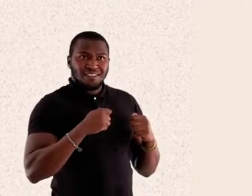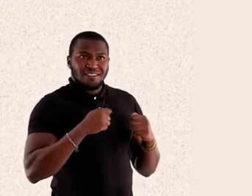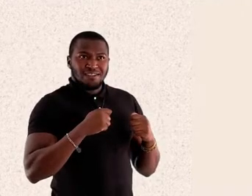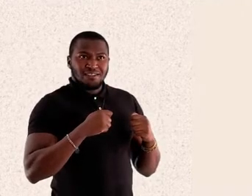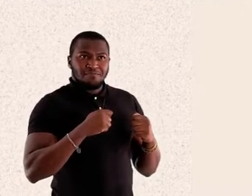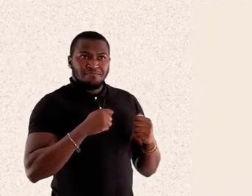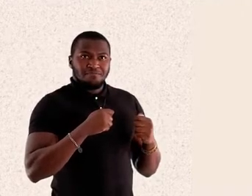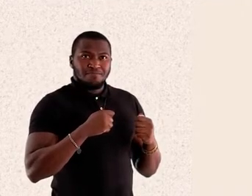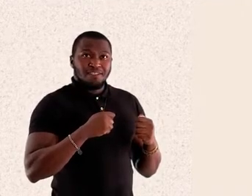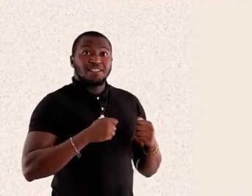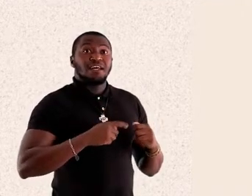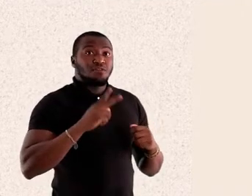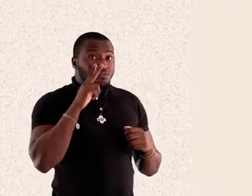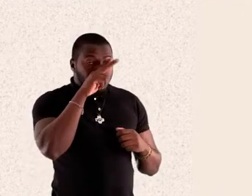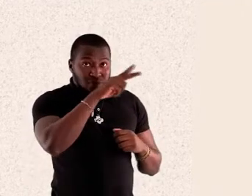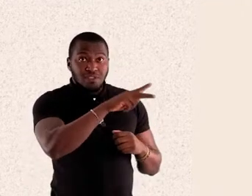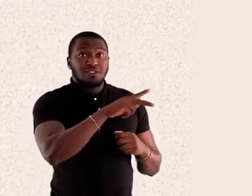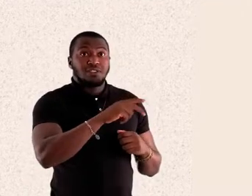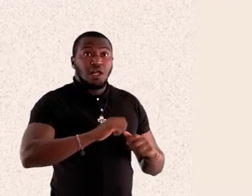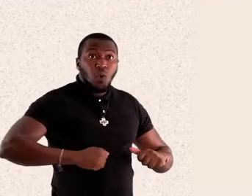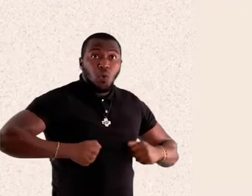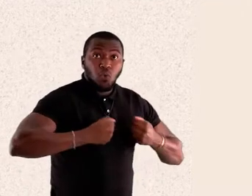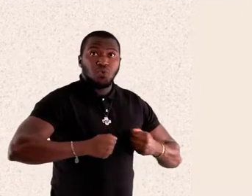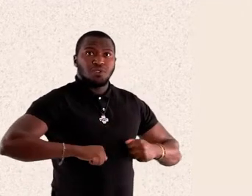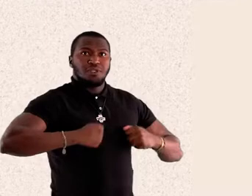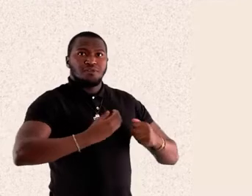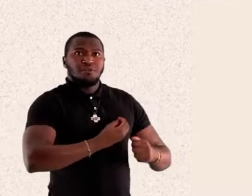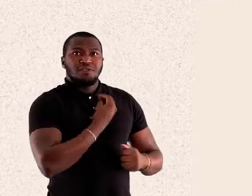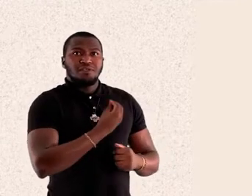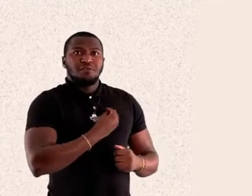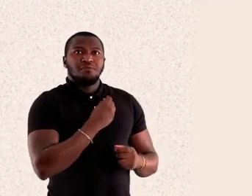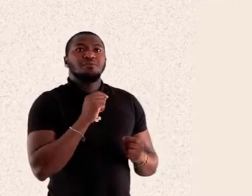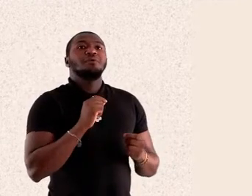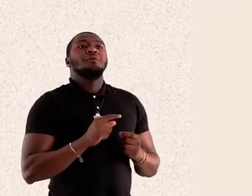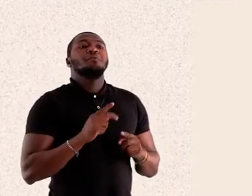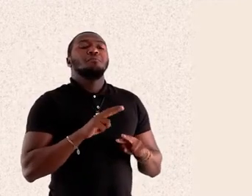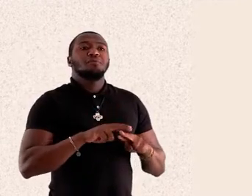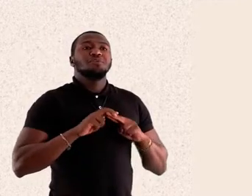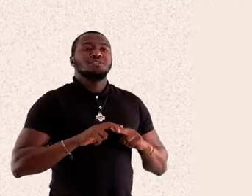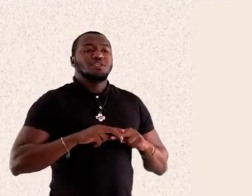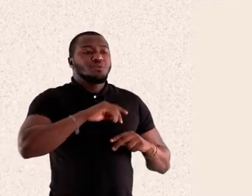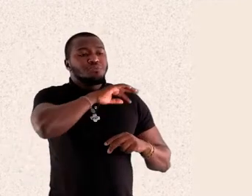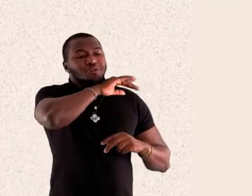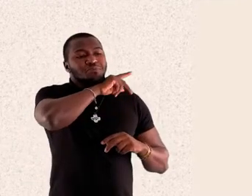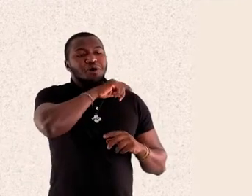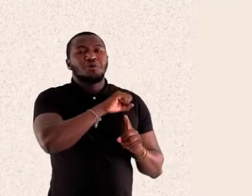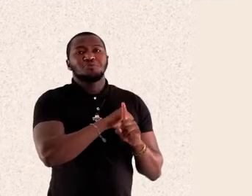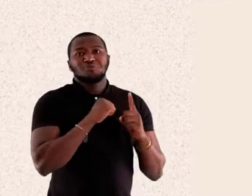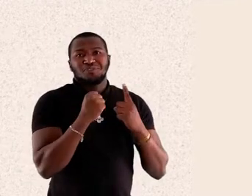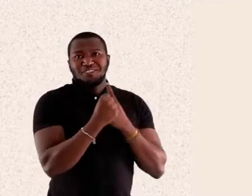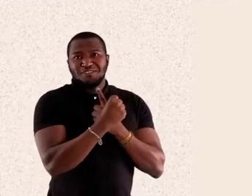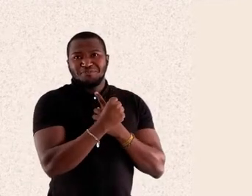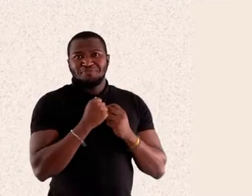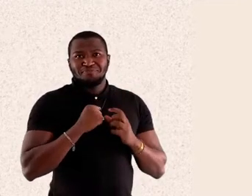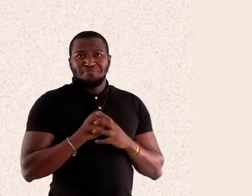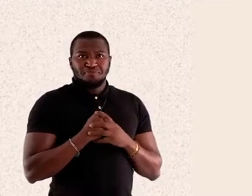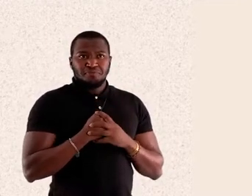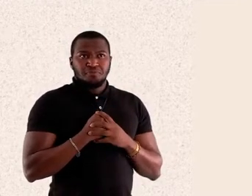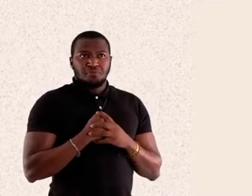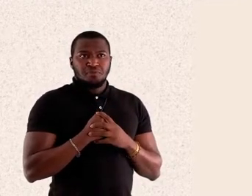pela sobrevivência ao fato de que ele é um animal social Oi e essa